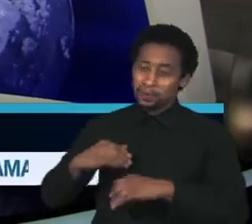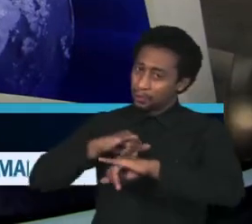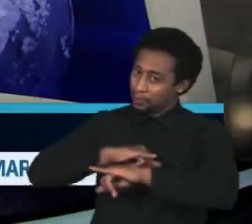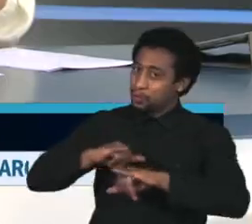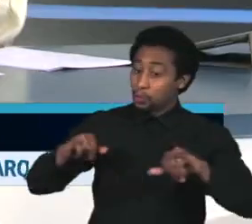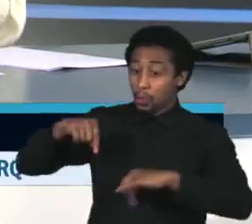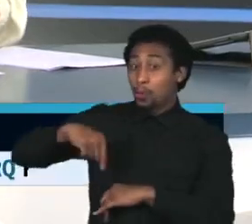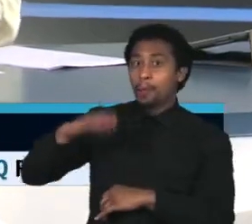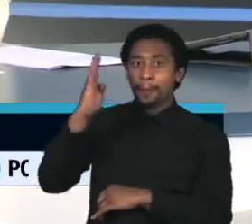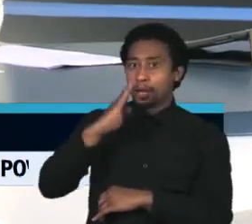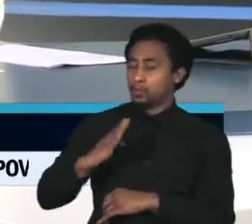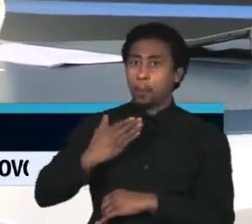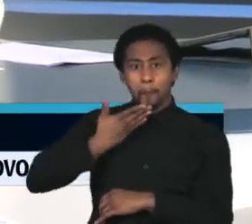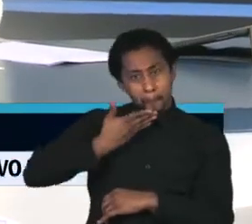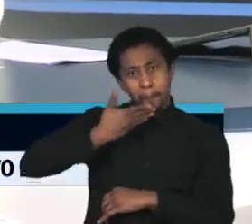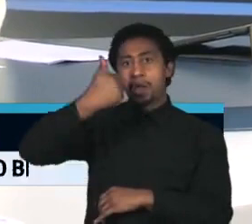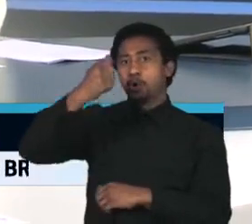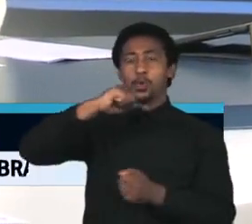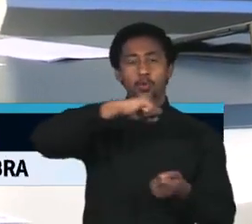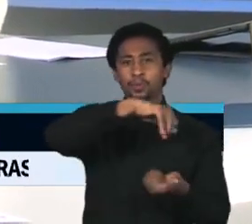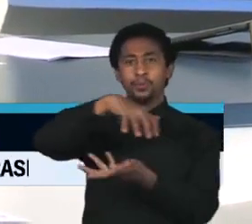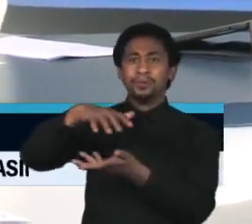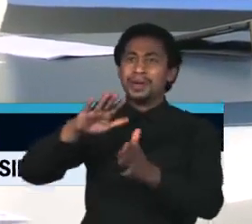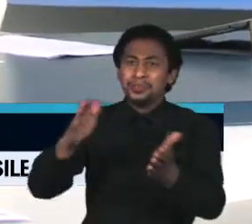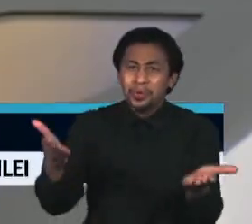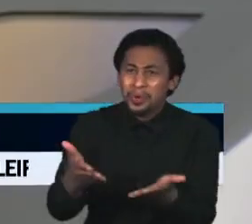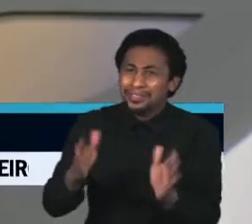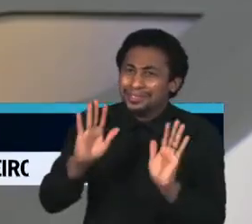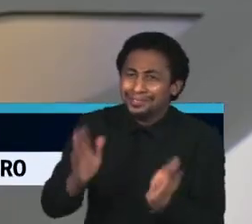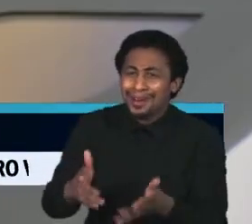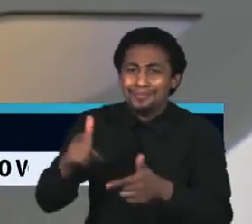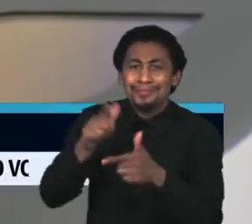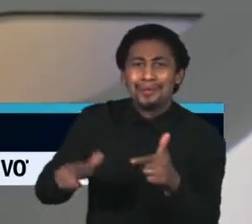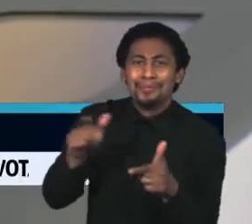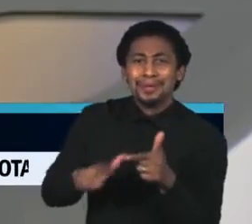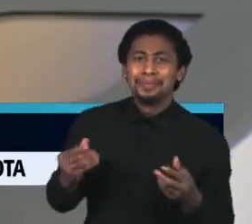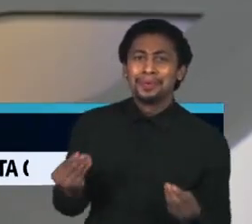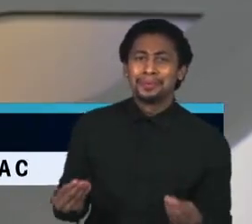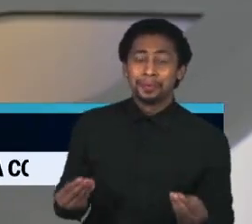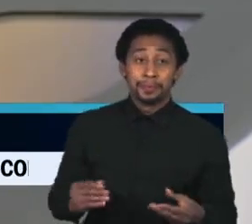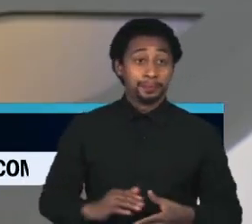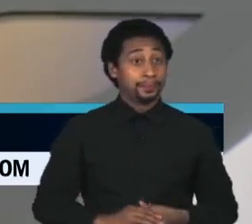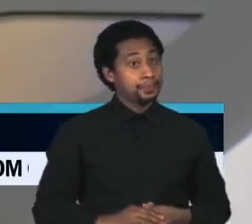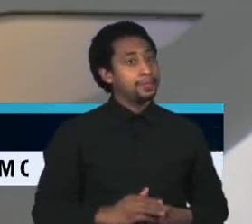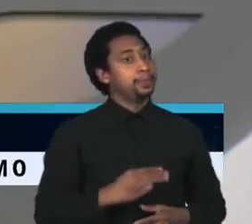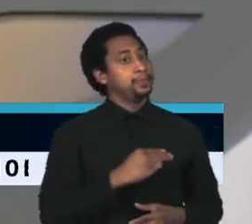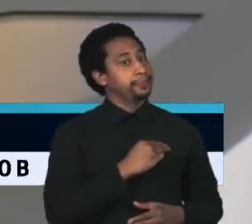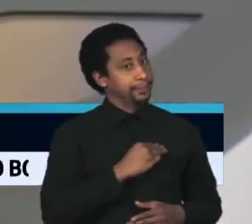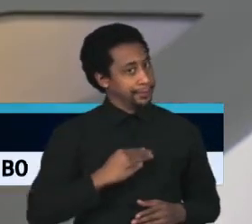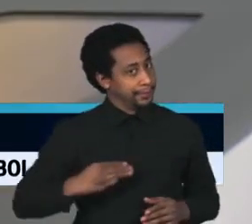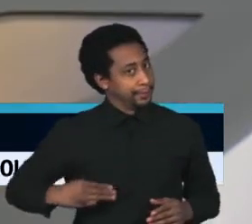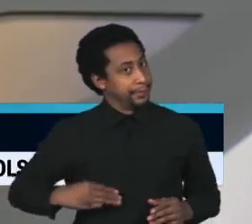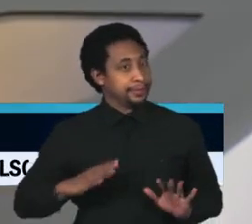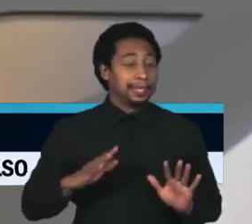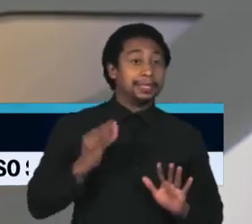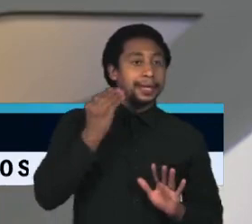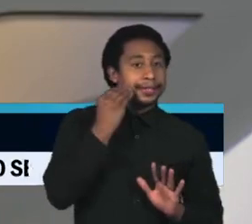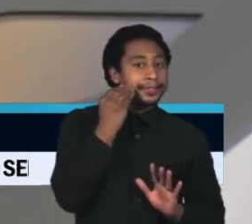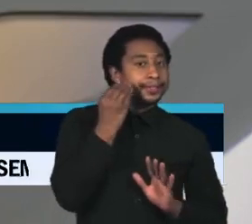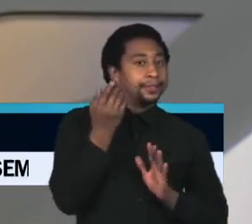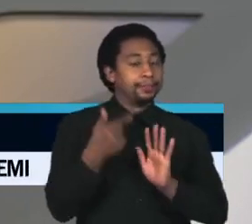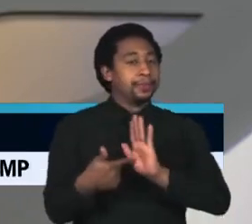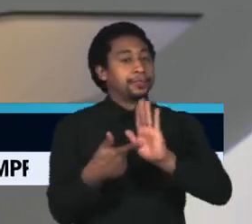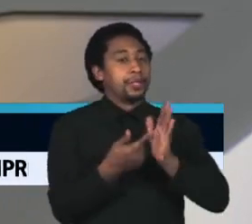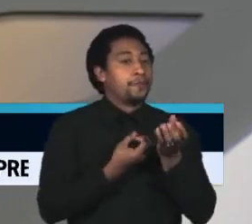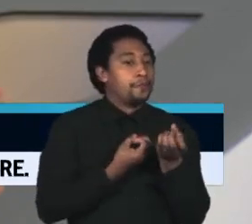hoje hoje eu mostrou estabilidade faz o ministro ele tá usando né desses dados